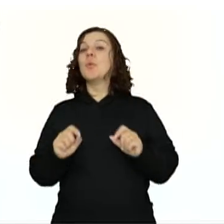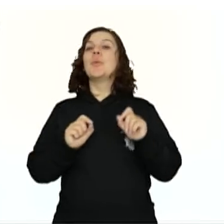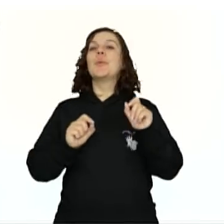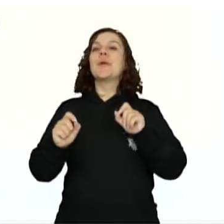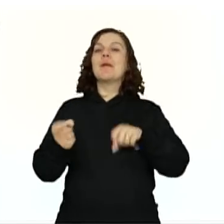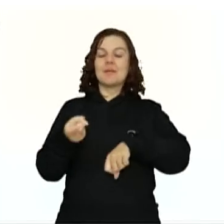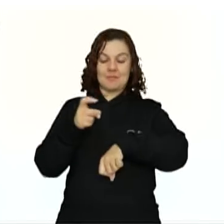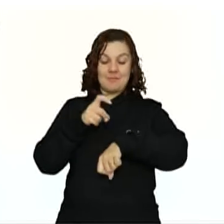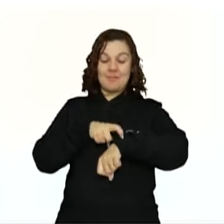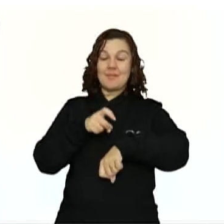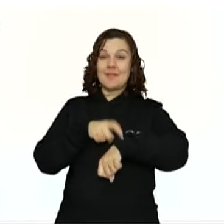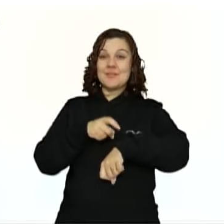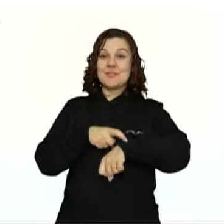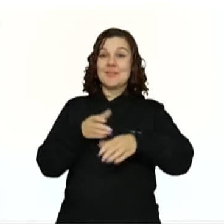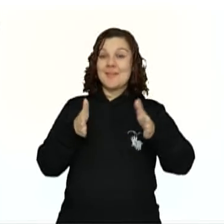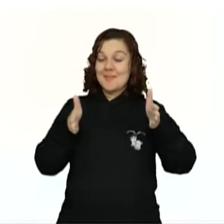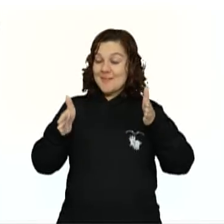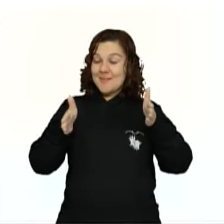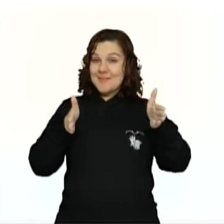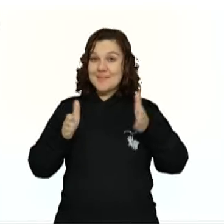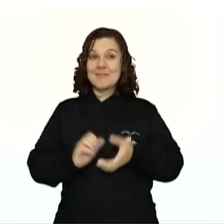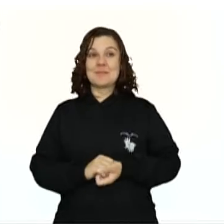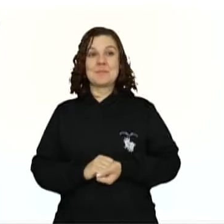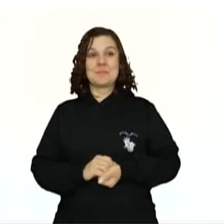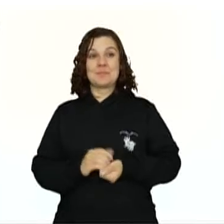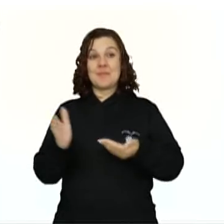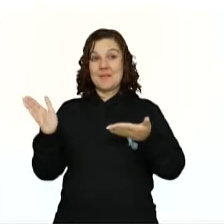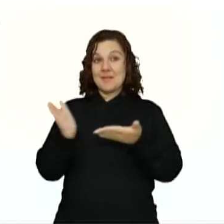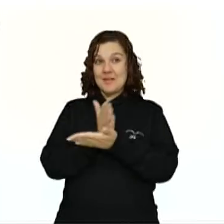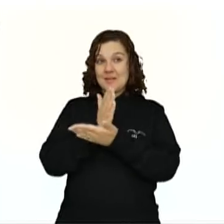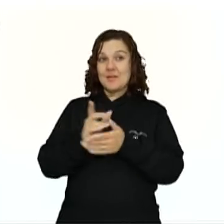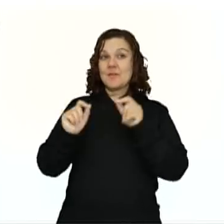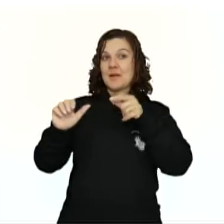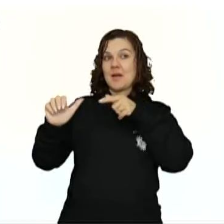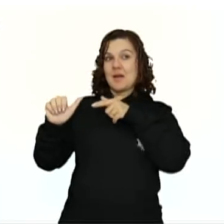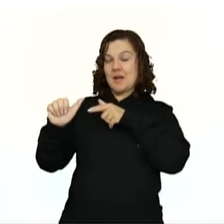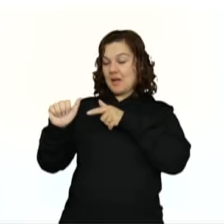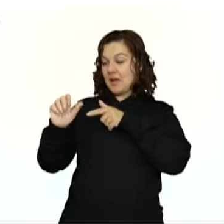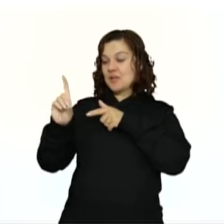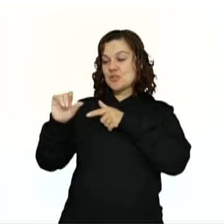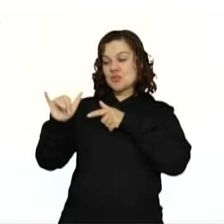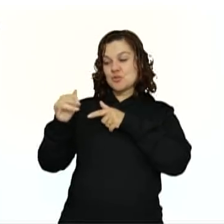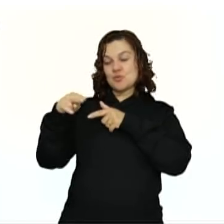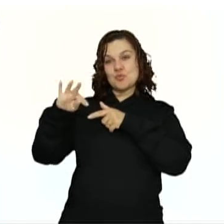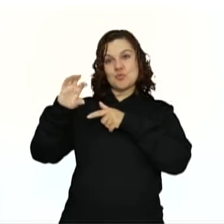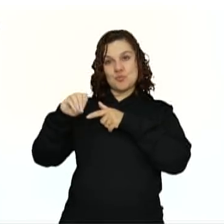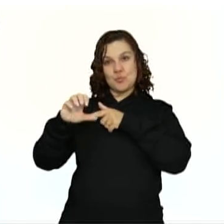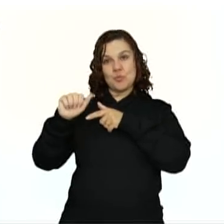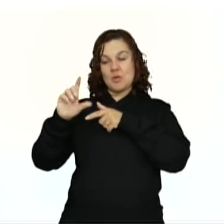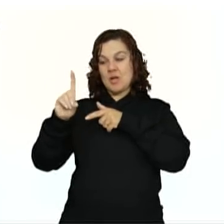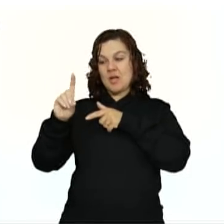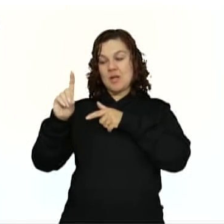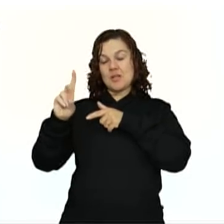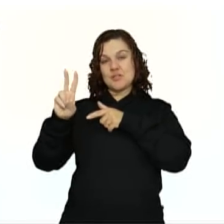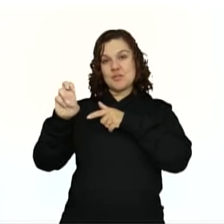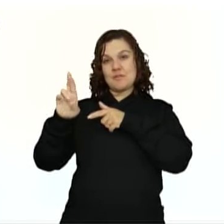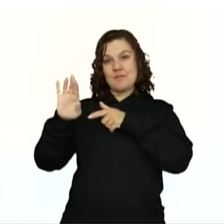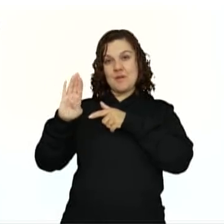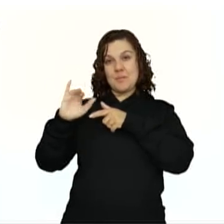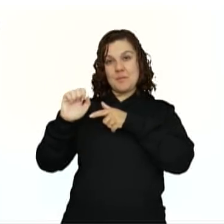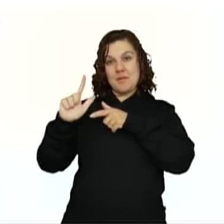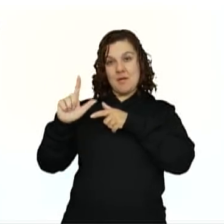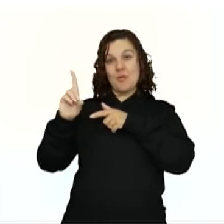expressa circunstância de tempo e classificamos então como adjunto adverbial